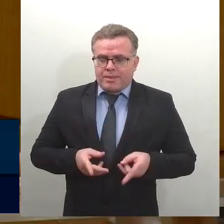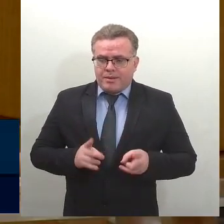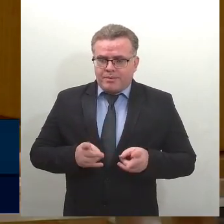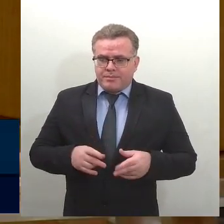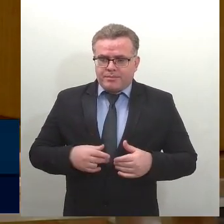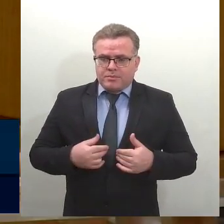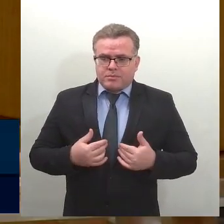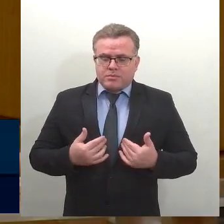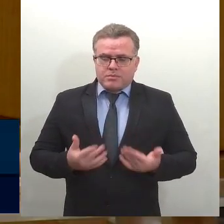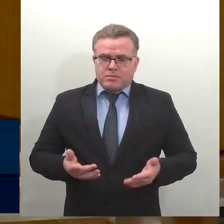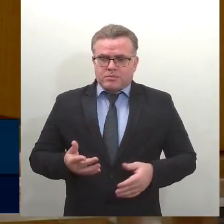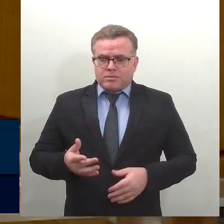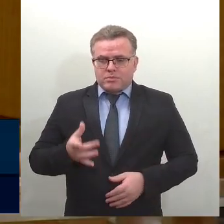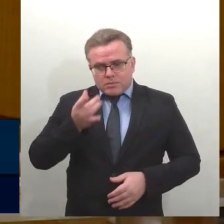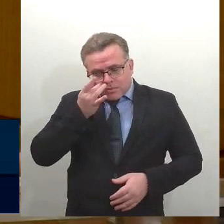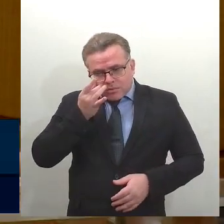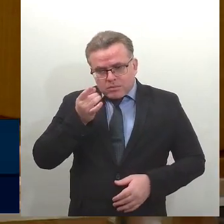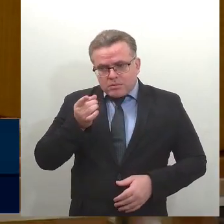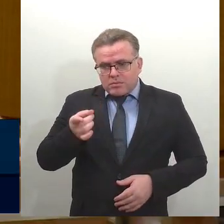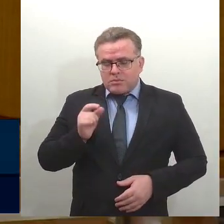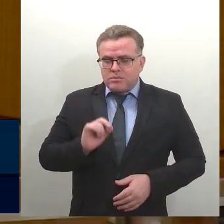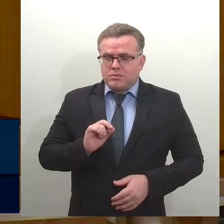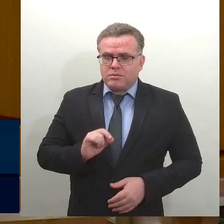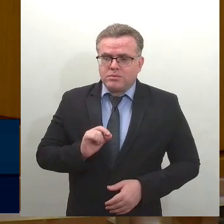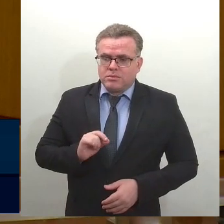E se tem uma coisa que eu não suporto,